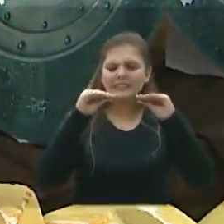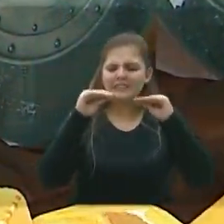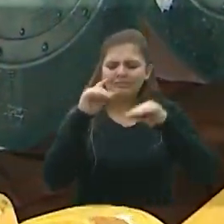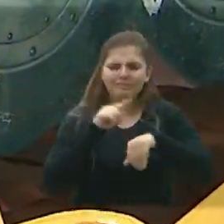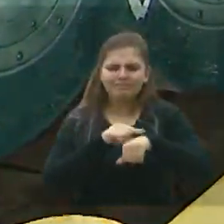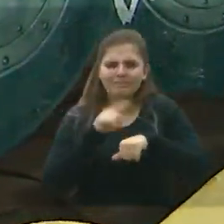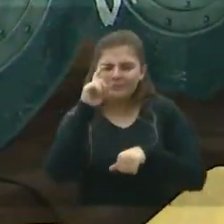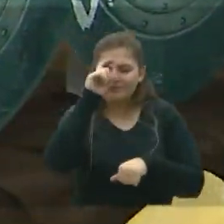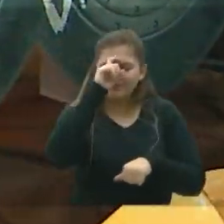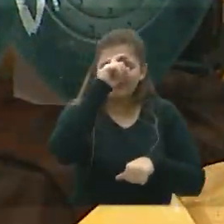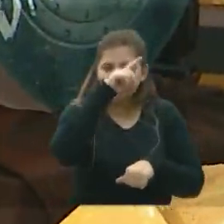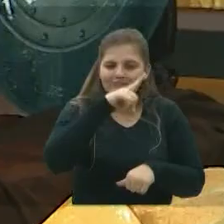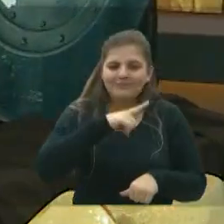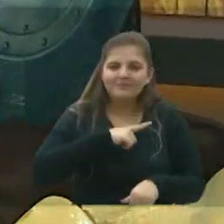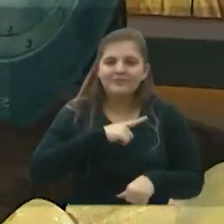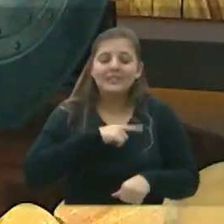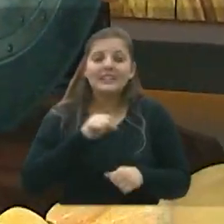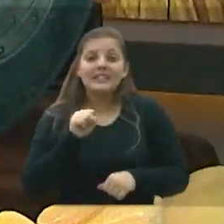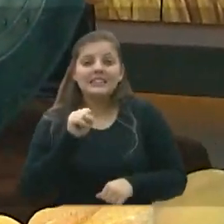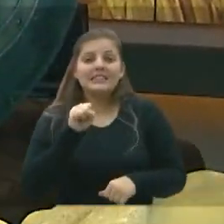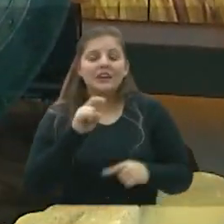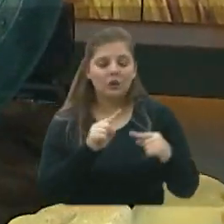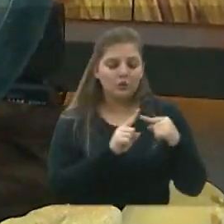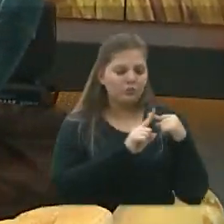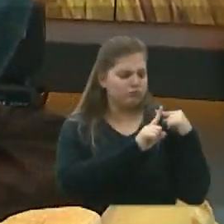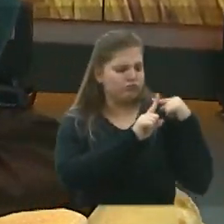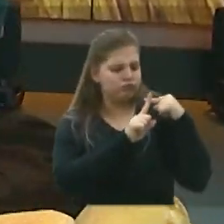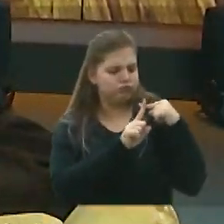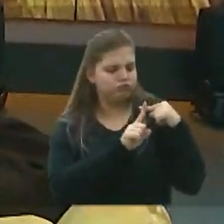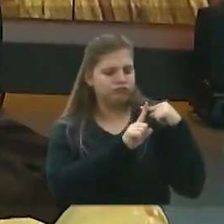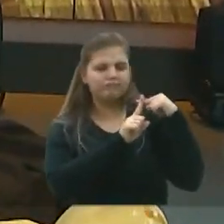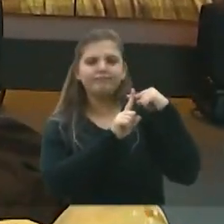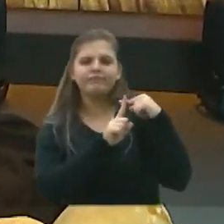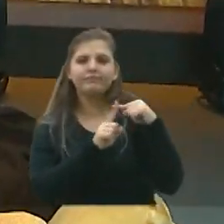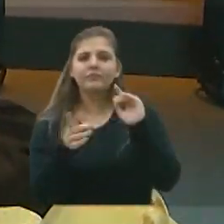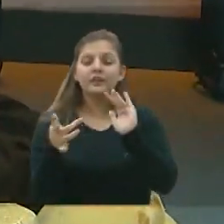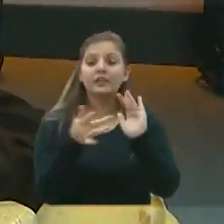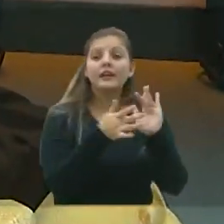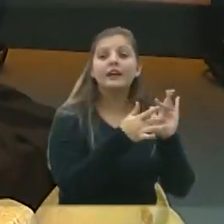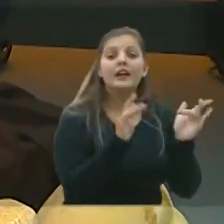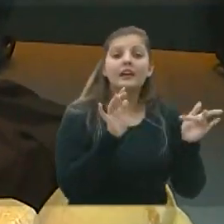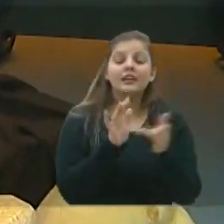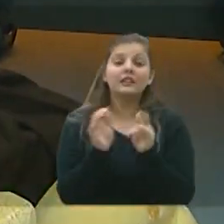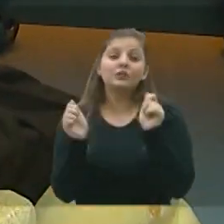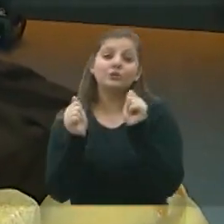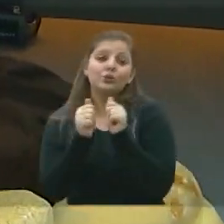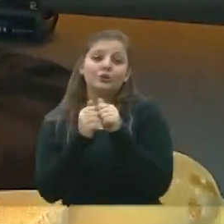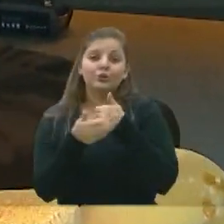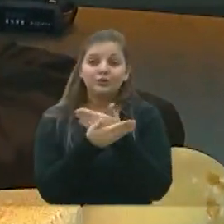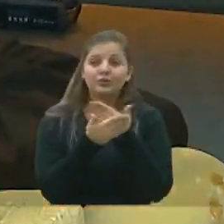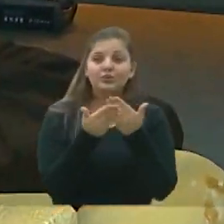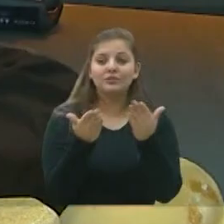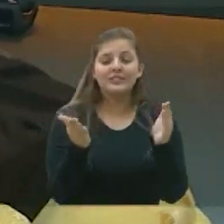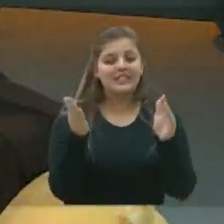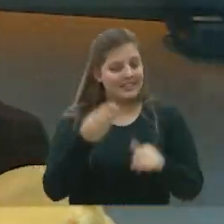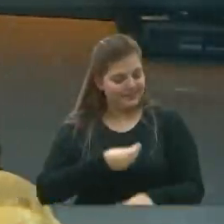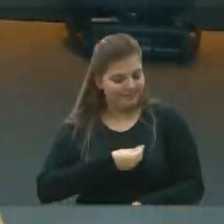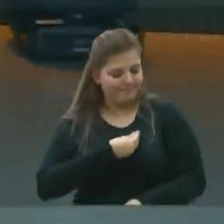noite traiçoeira, se a cruz pesada for, Cristo